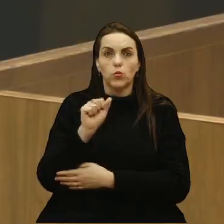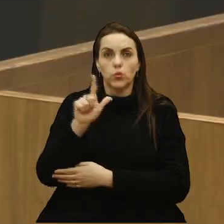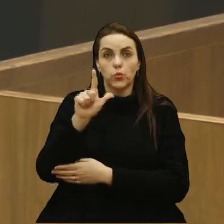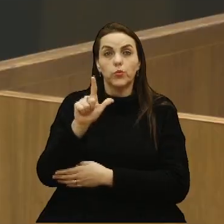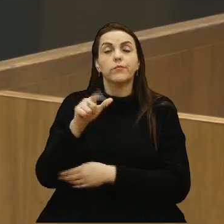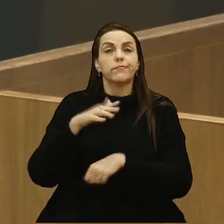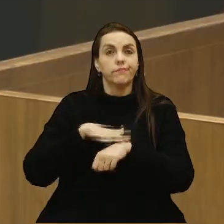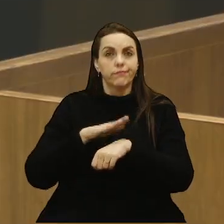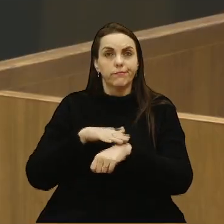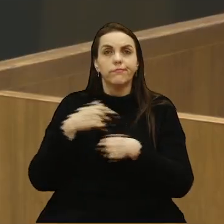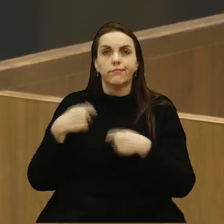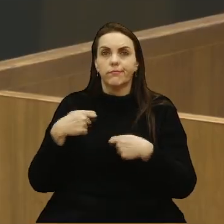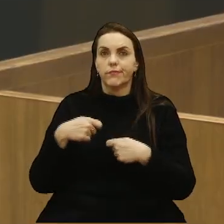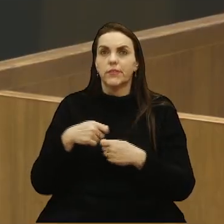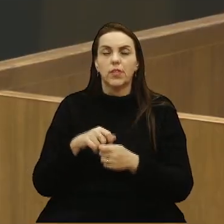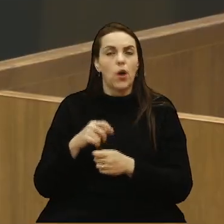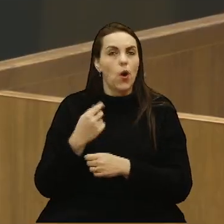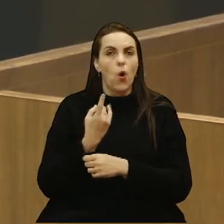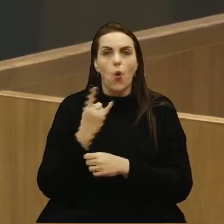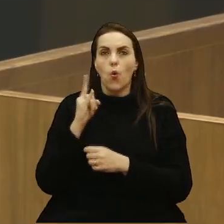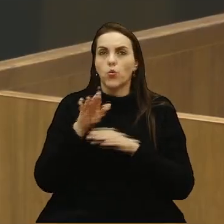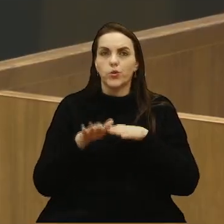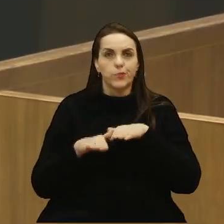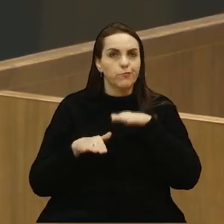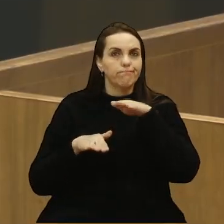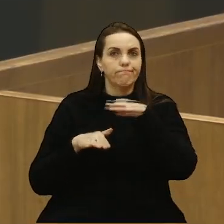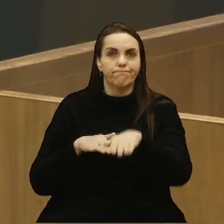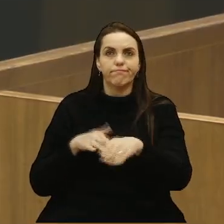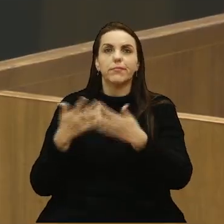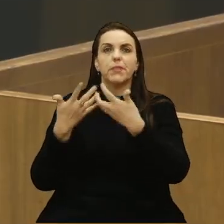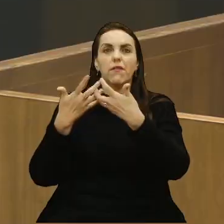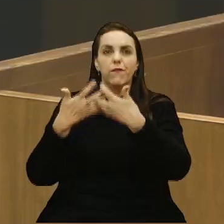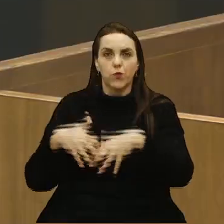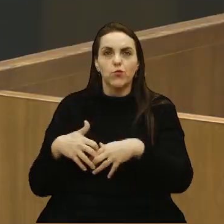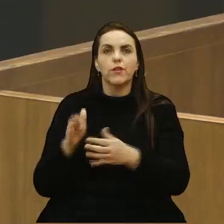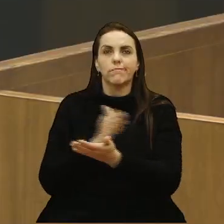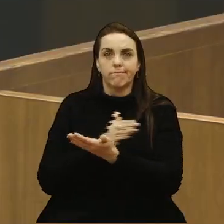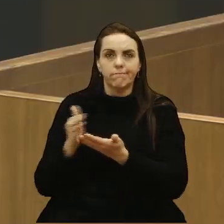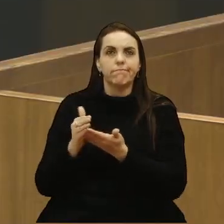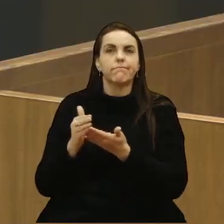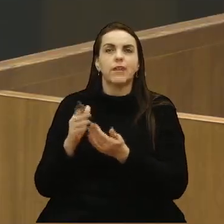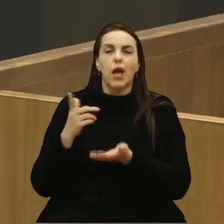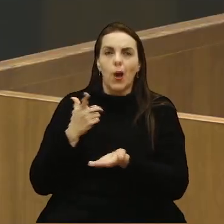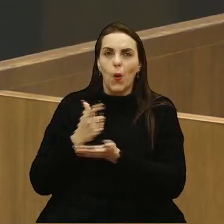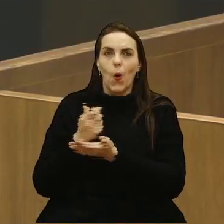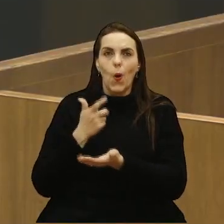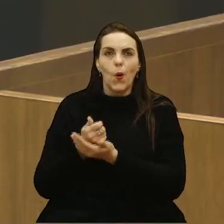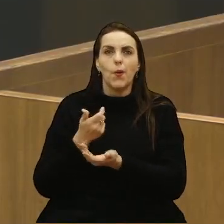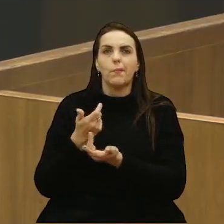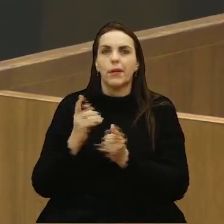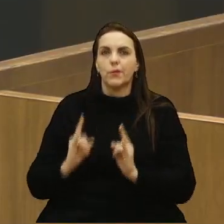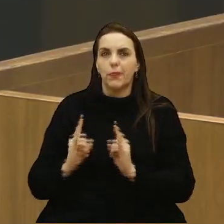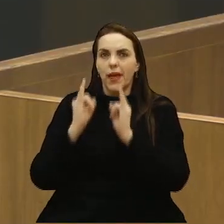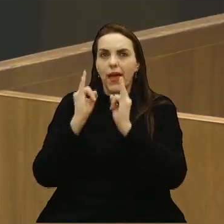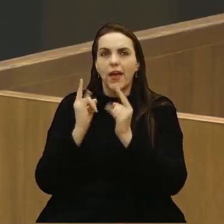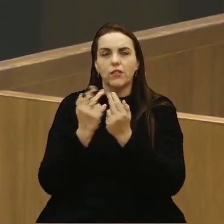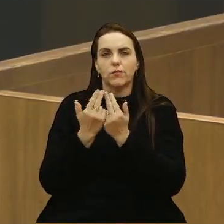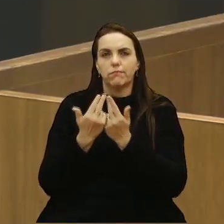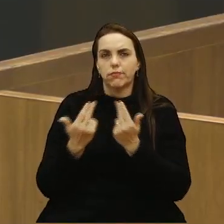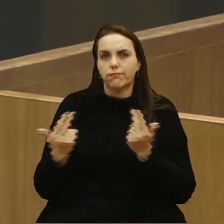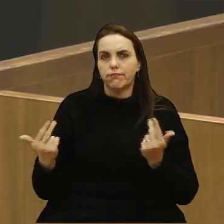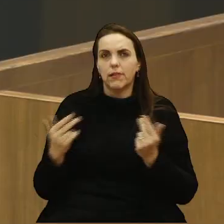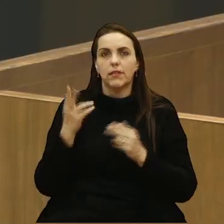momento, que é o último passo para daí já começar o funcionamento e a compra do prédio, enfim, da